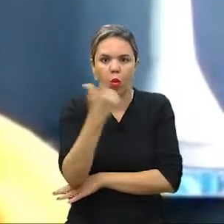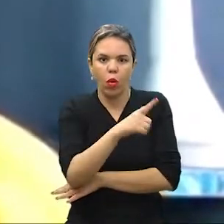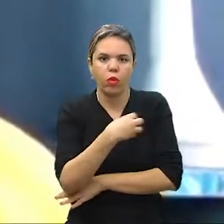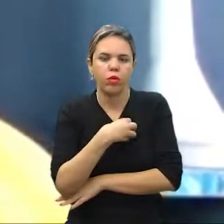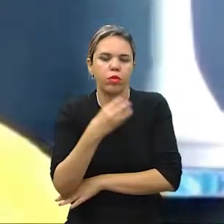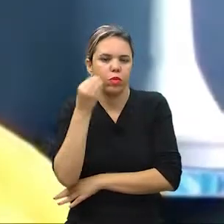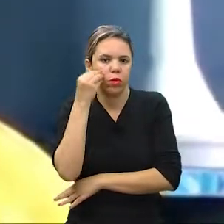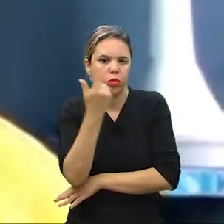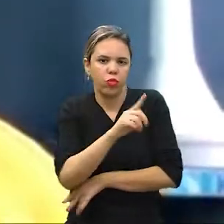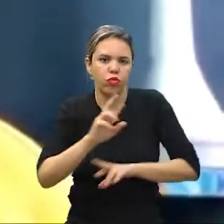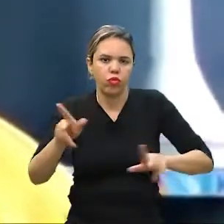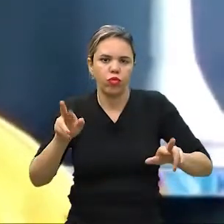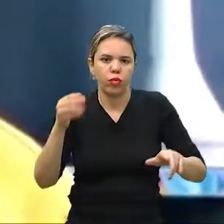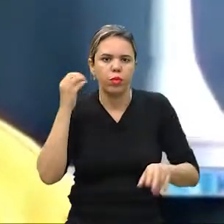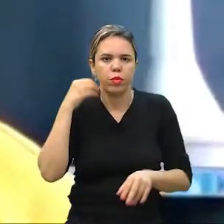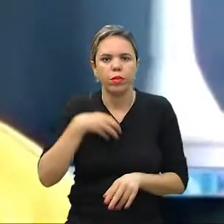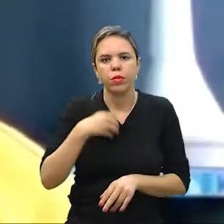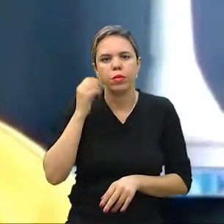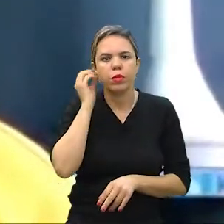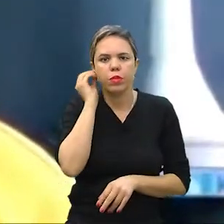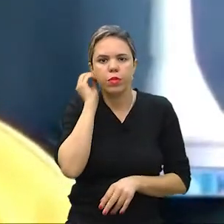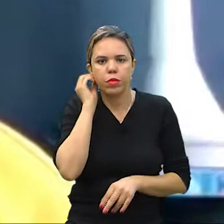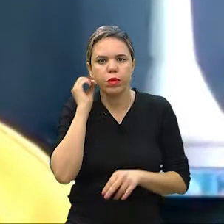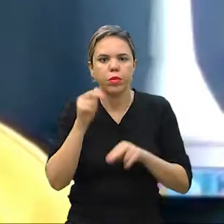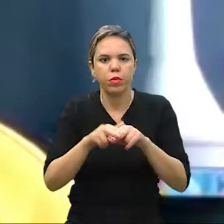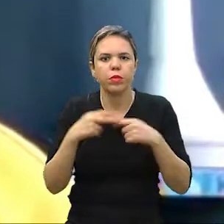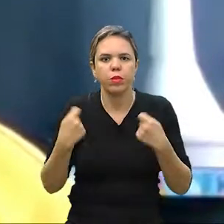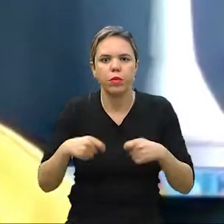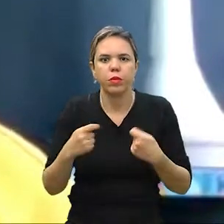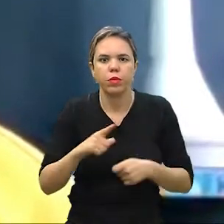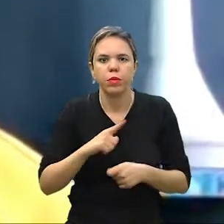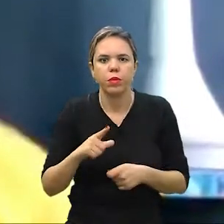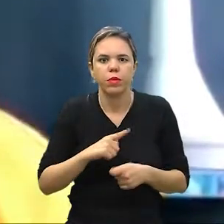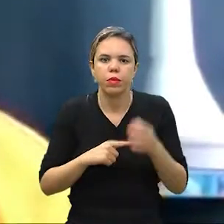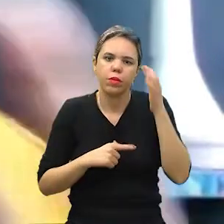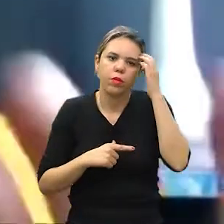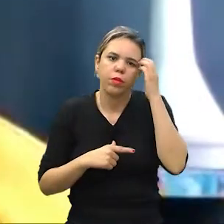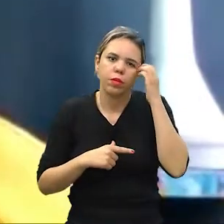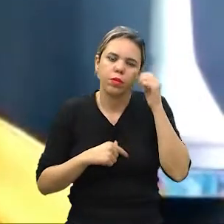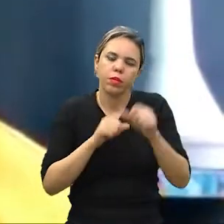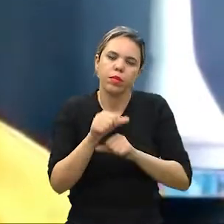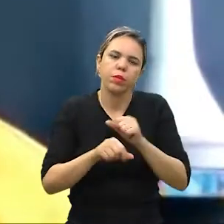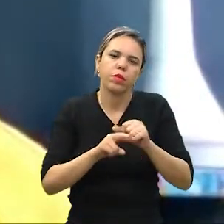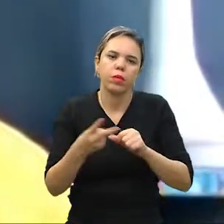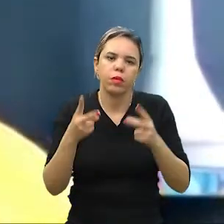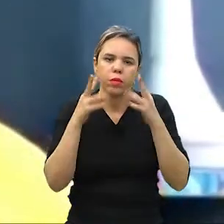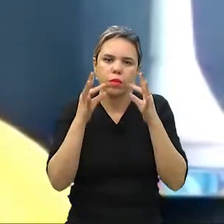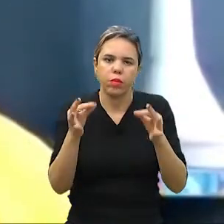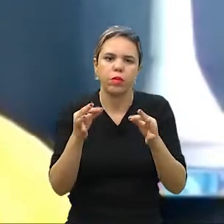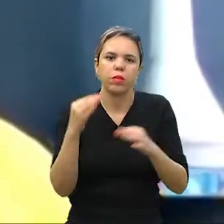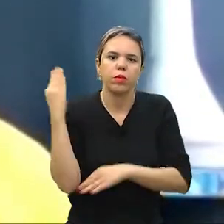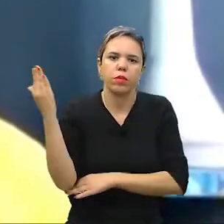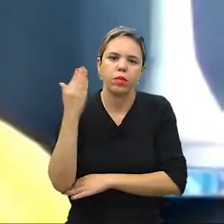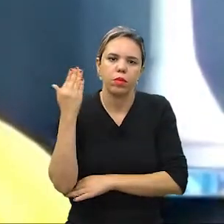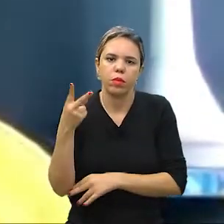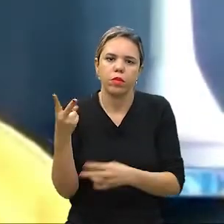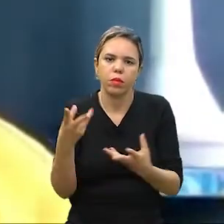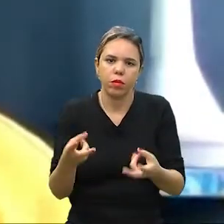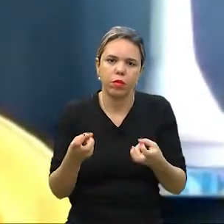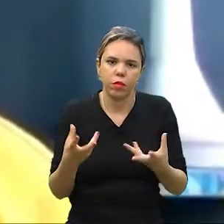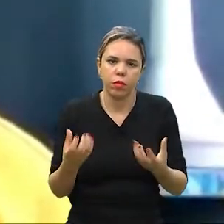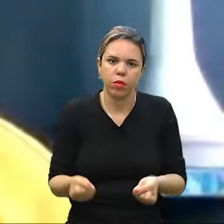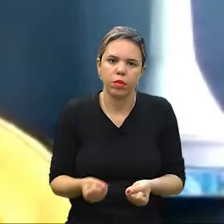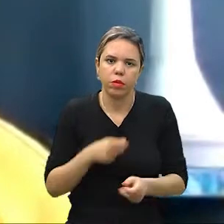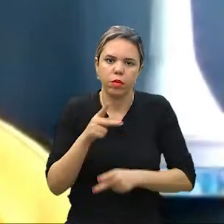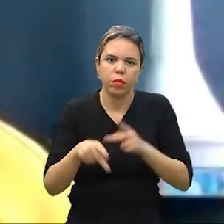vão experimentar de outra forma. Por isso que a gente precisa ter esse olhar transversal sobre o clima e reconhecer que